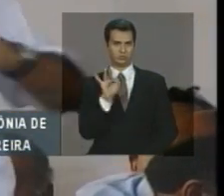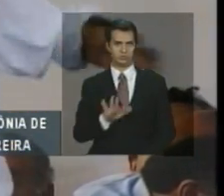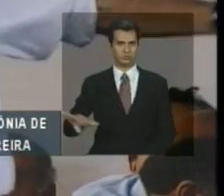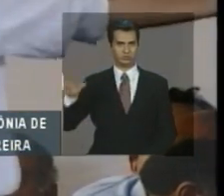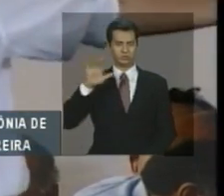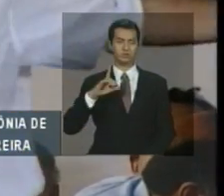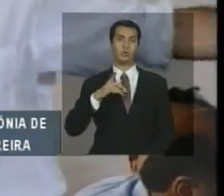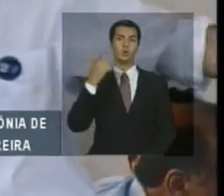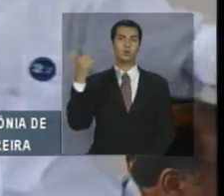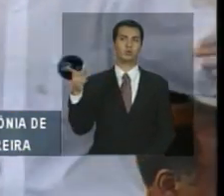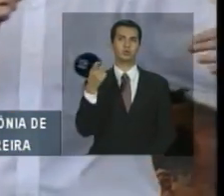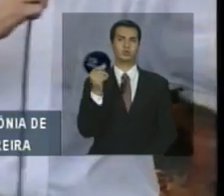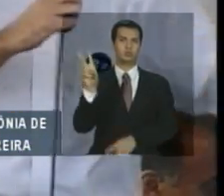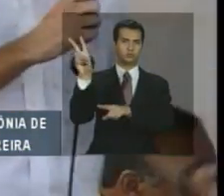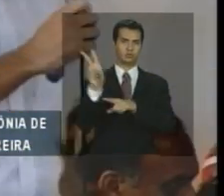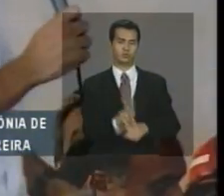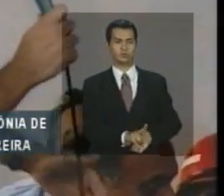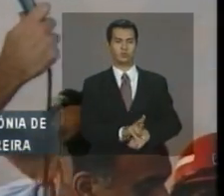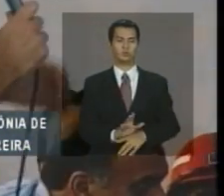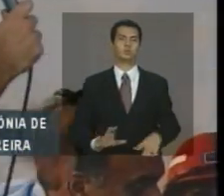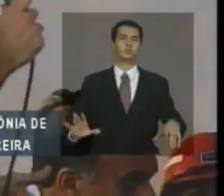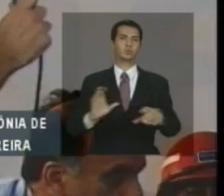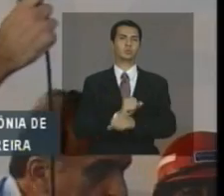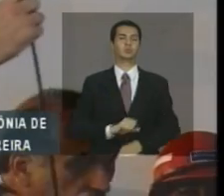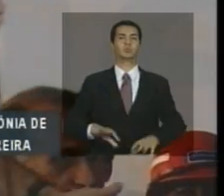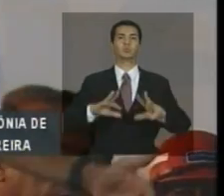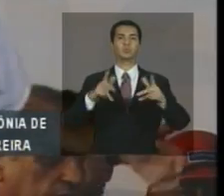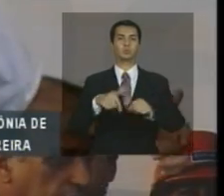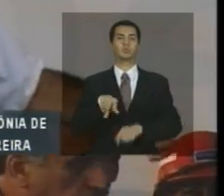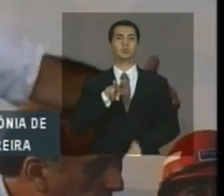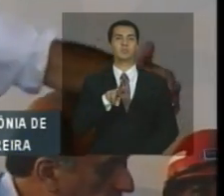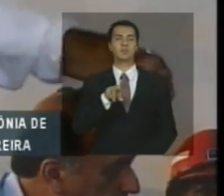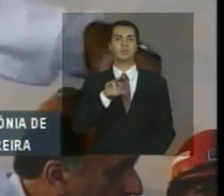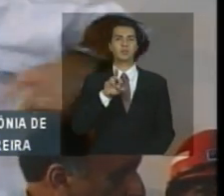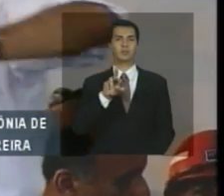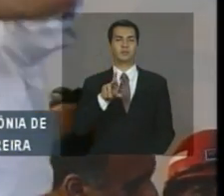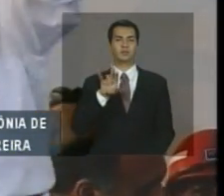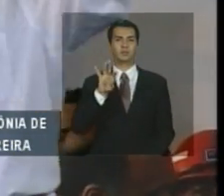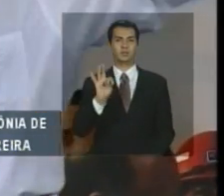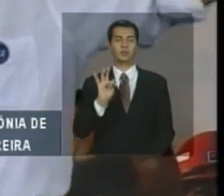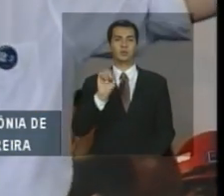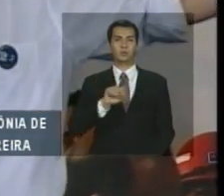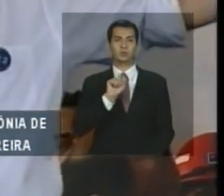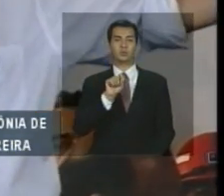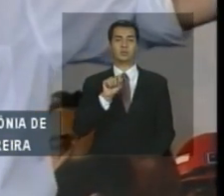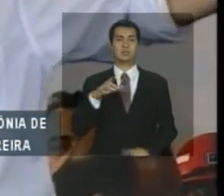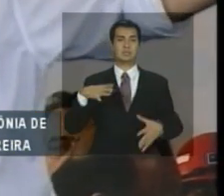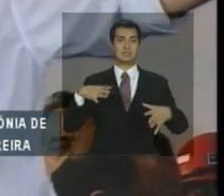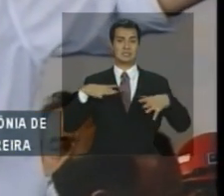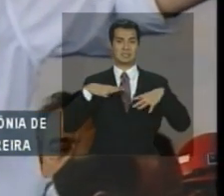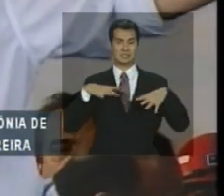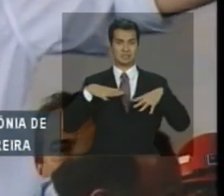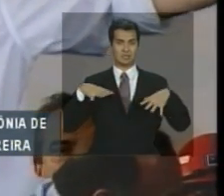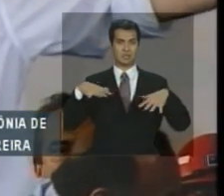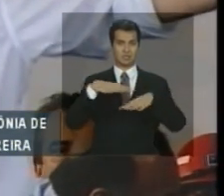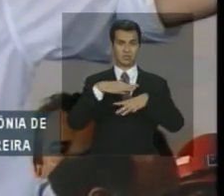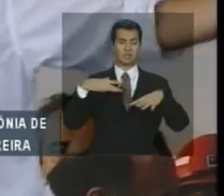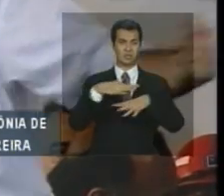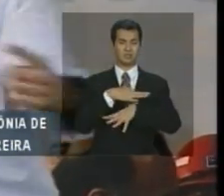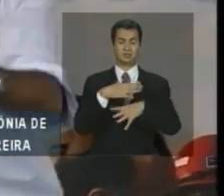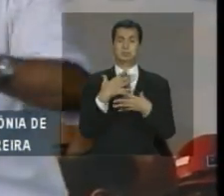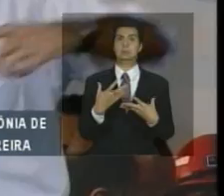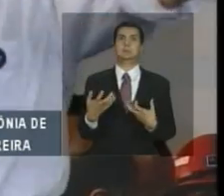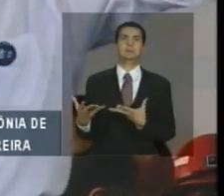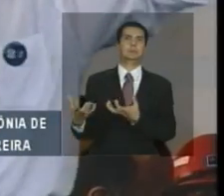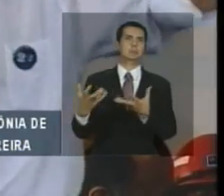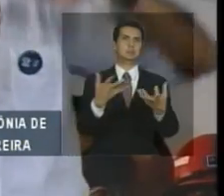financiamento, todos esses BRTs vão chegar no centro, o centro, Cabral, vai deixar de ser aquele caos que é hoje, com as pessoas igual